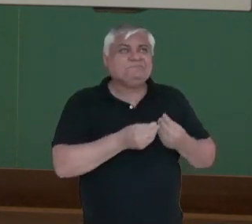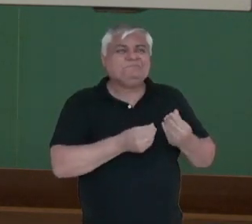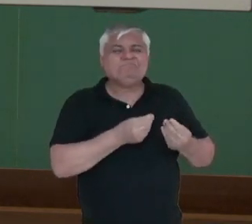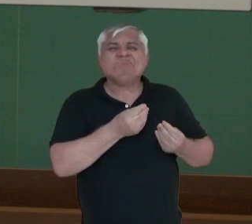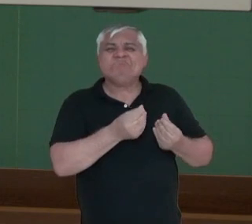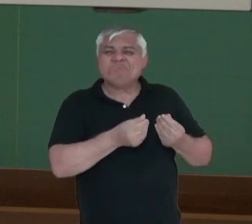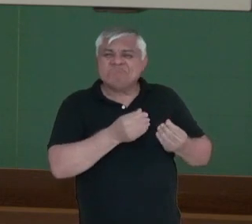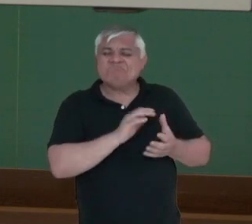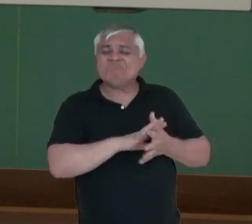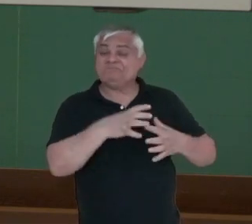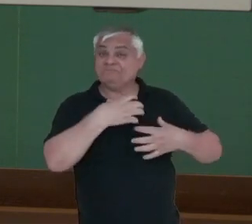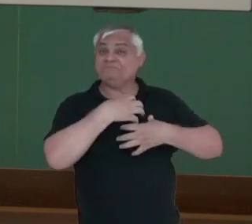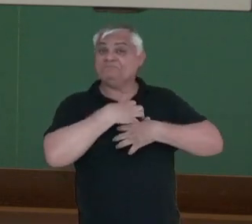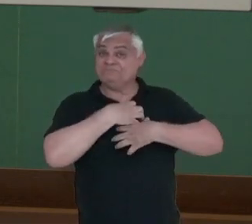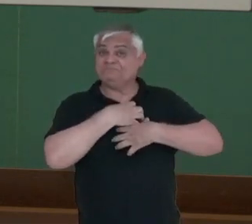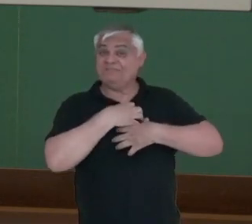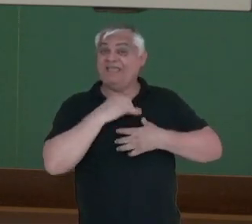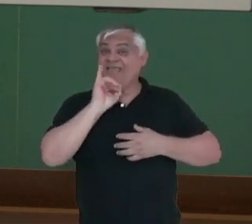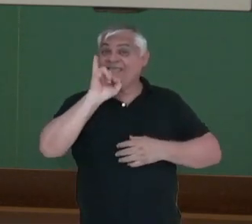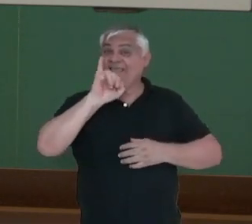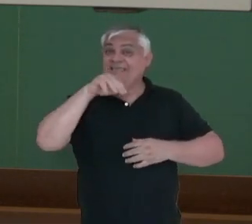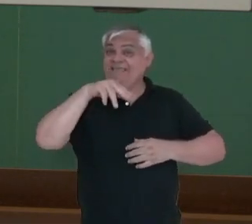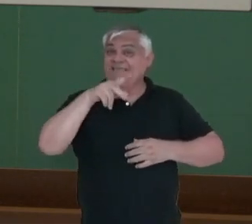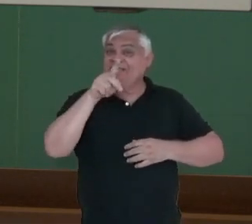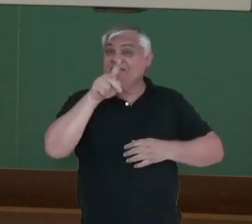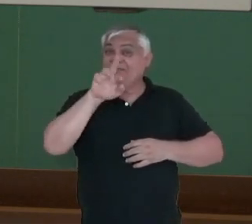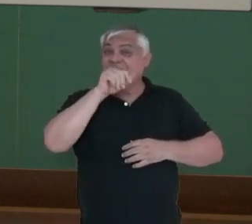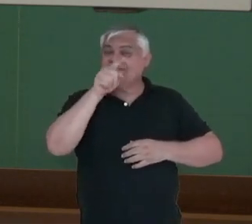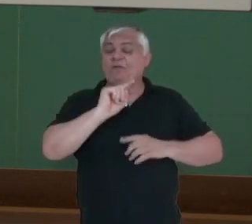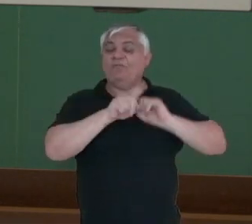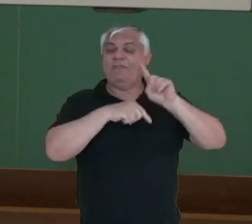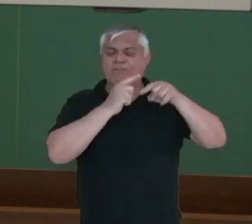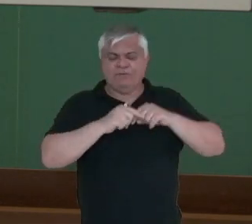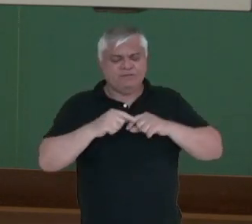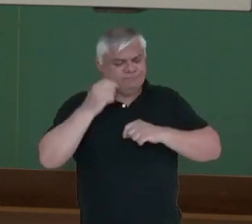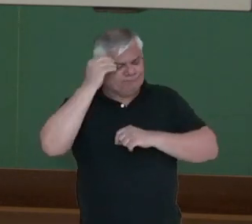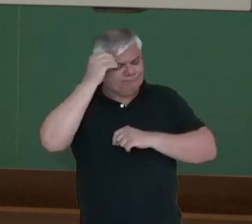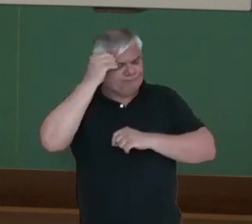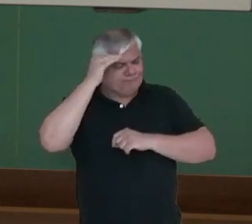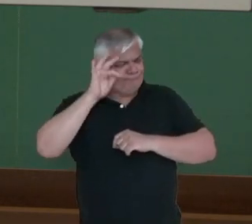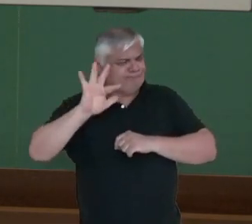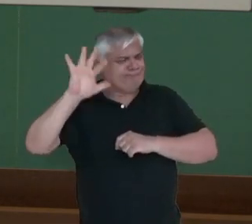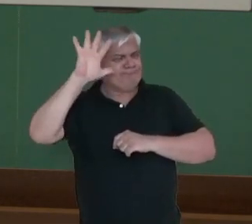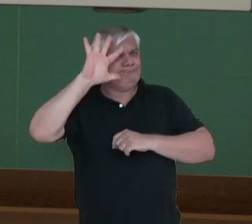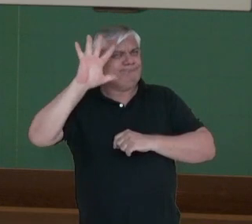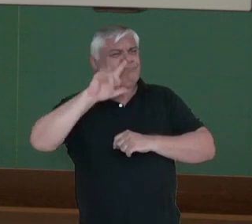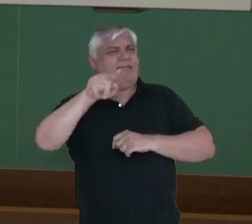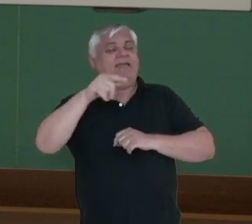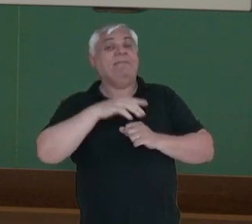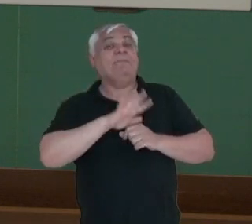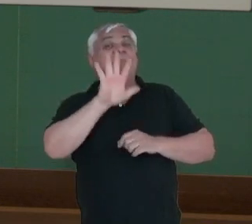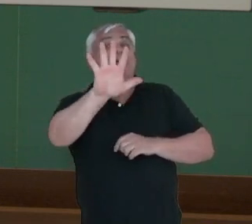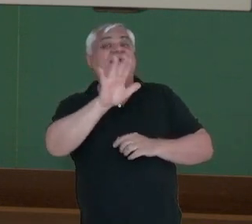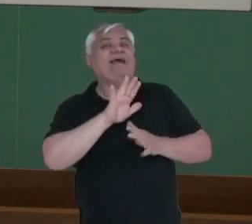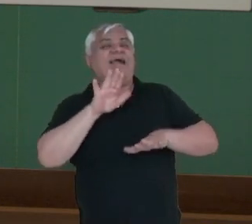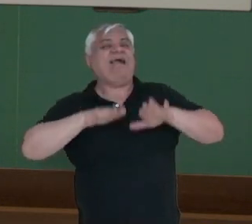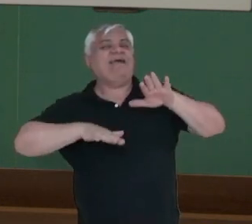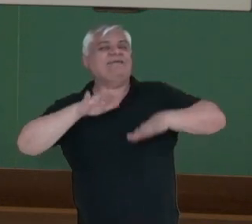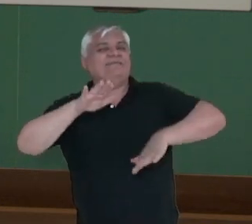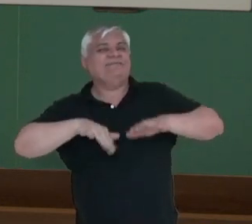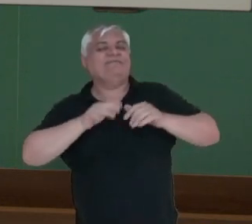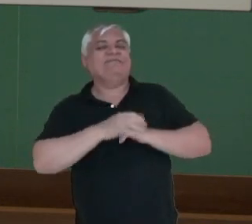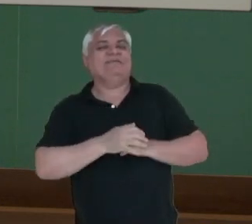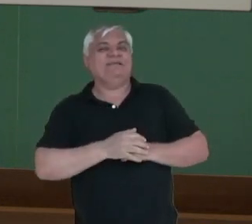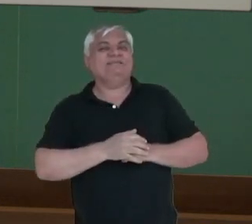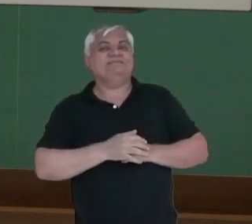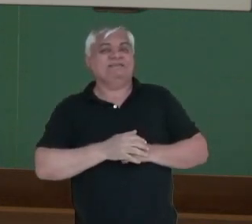de impressão, para daí formular uma ideia, né? O que acontece é que, muitas vezes, de acordo